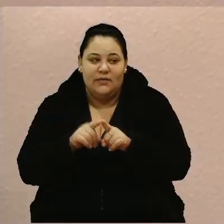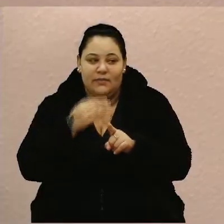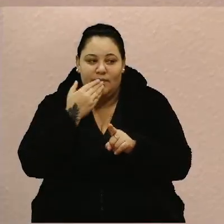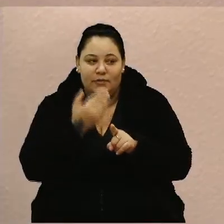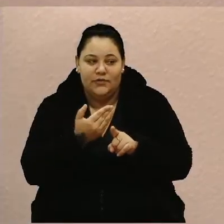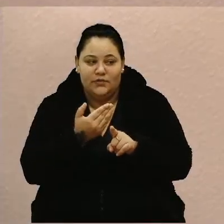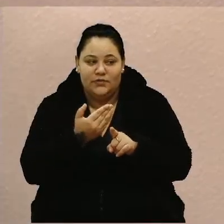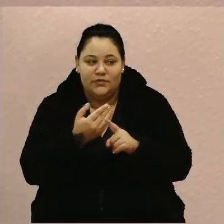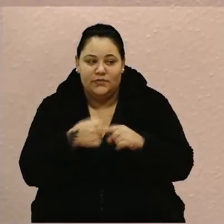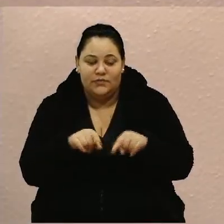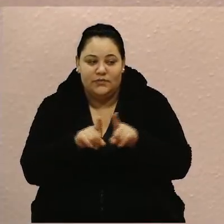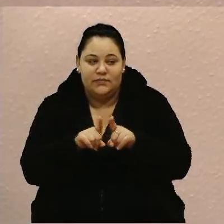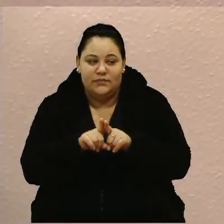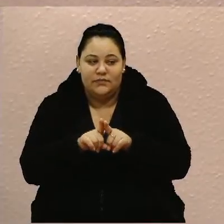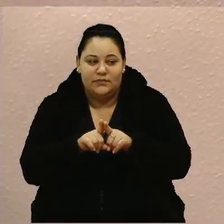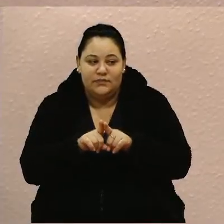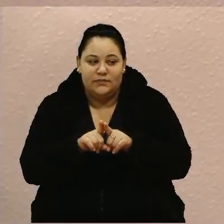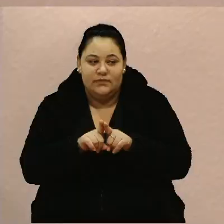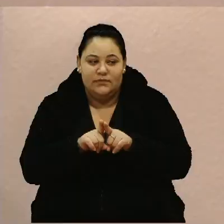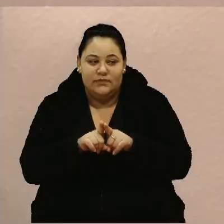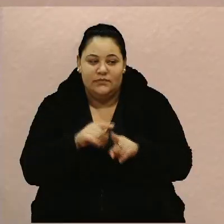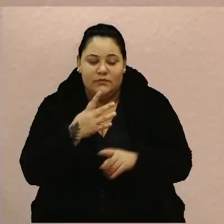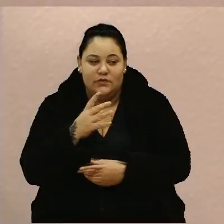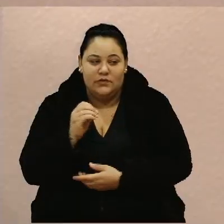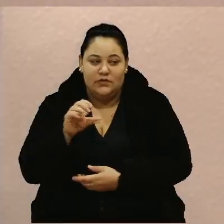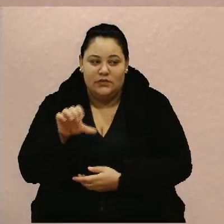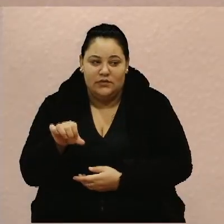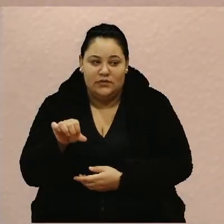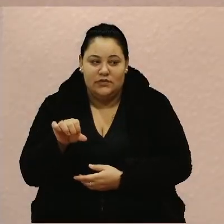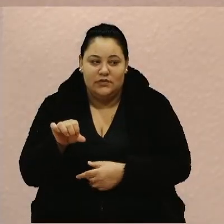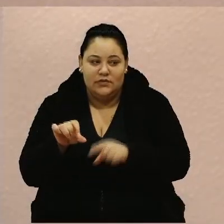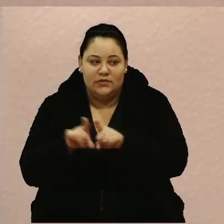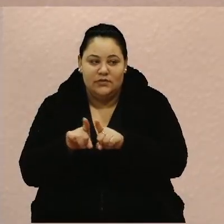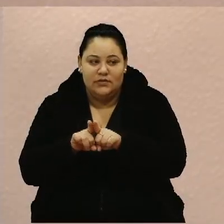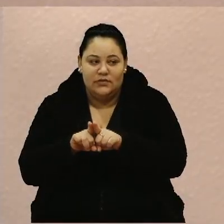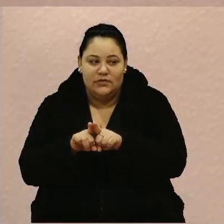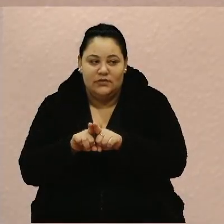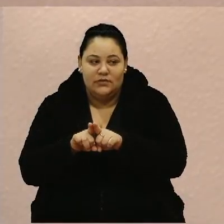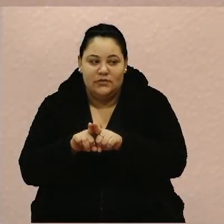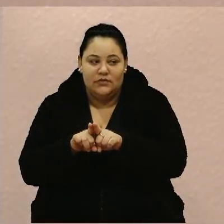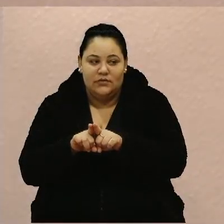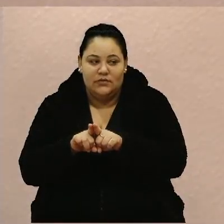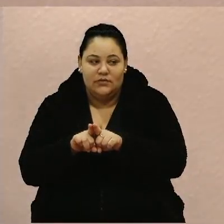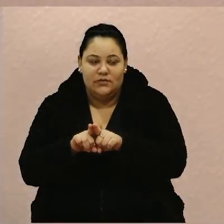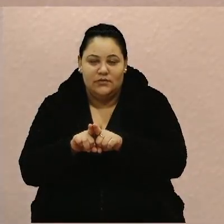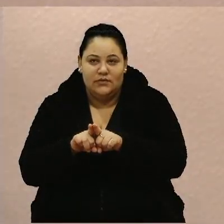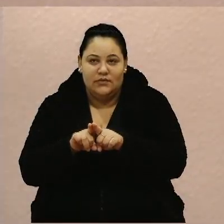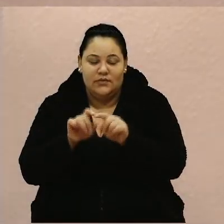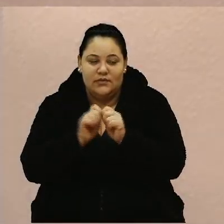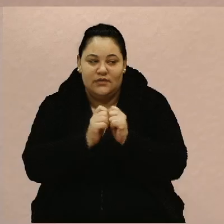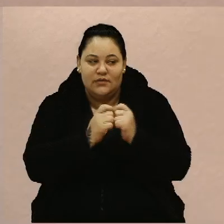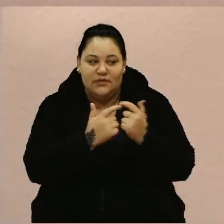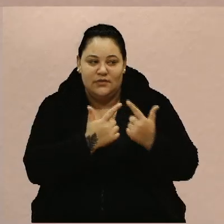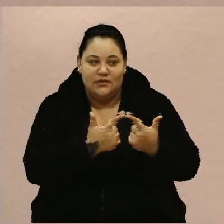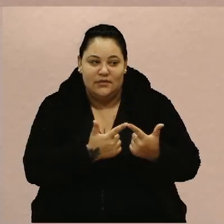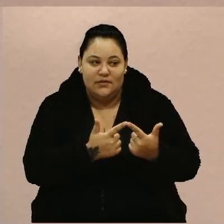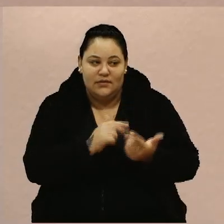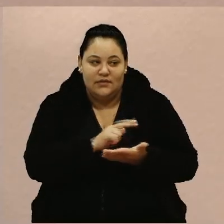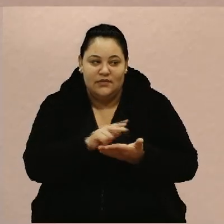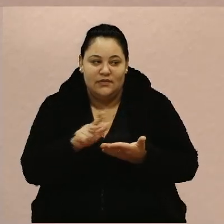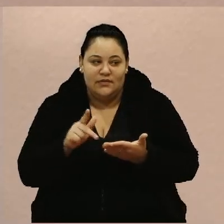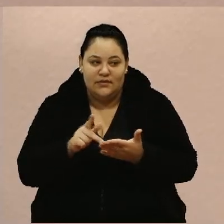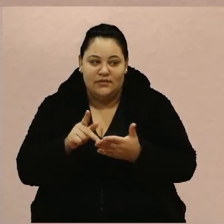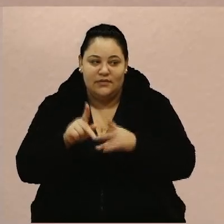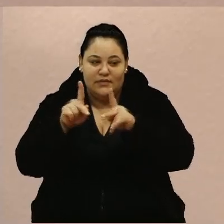reunião para perguntar sobre a 409, né? Foi uma pergunta que surgiu ontem na Assembleia. Vários servidores nos